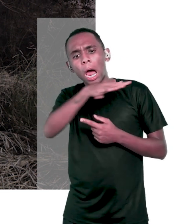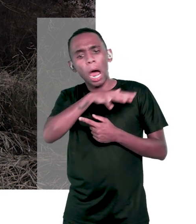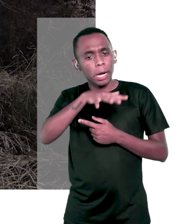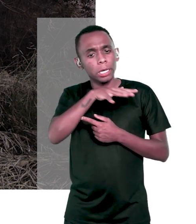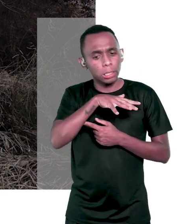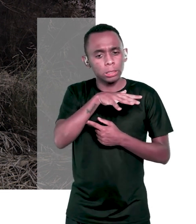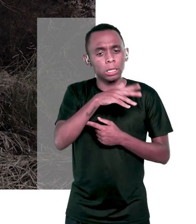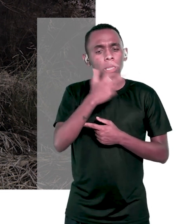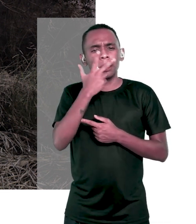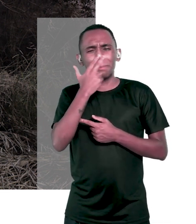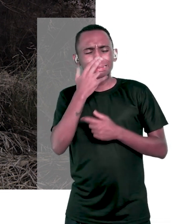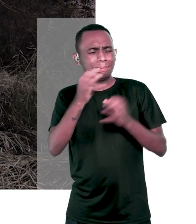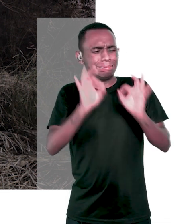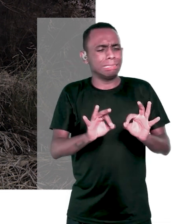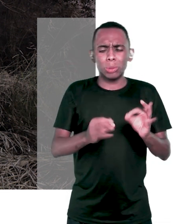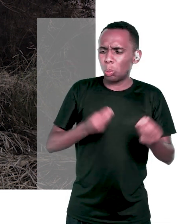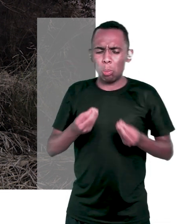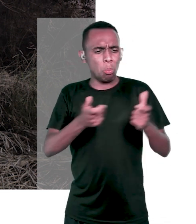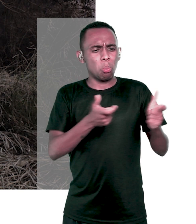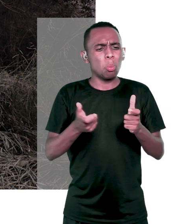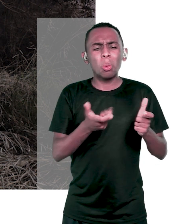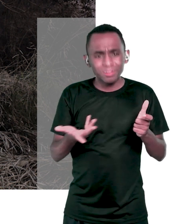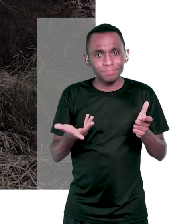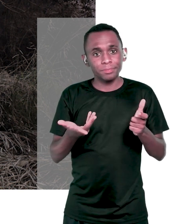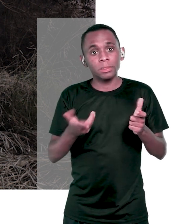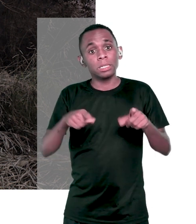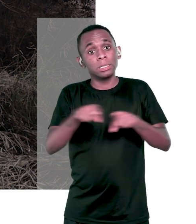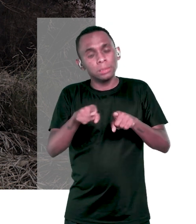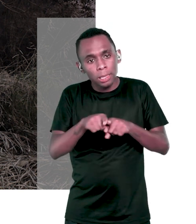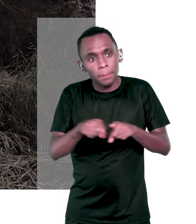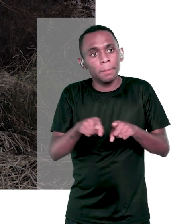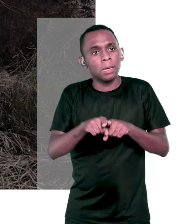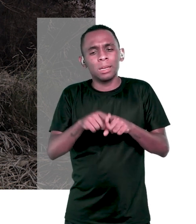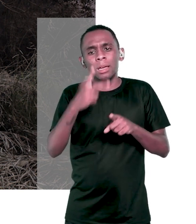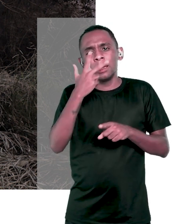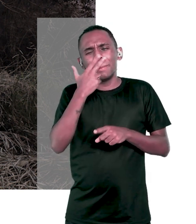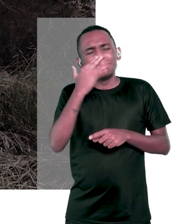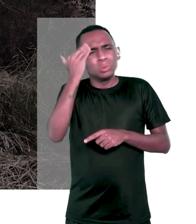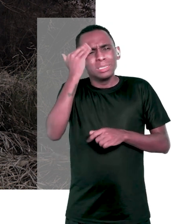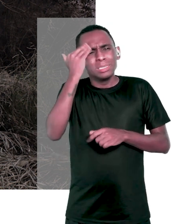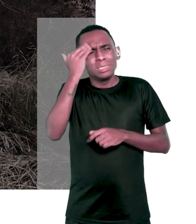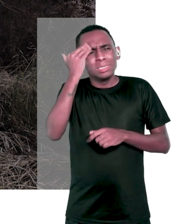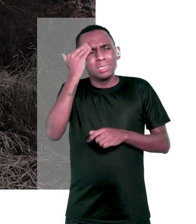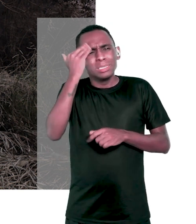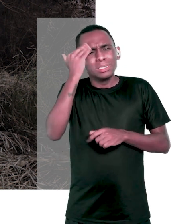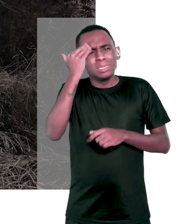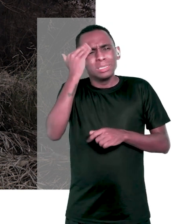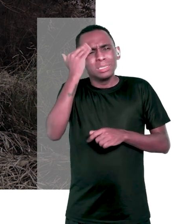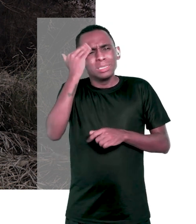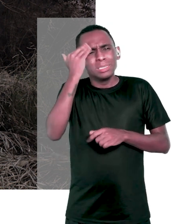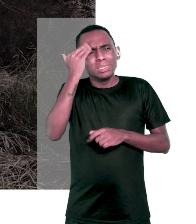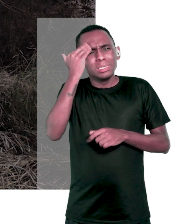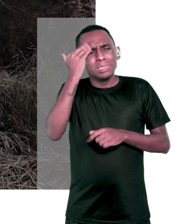abandonado evidentemente abandonado com uma impressão de paisagem devastada na frente. A imagem na